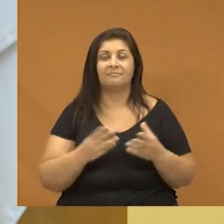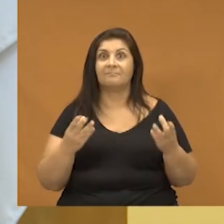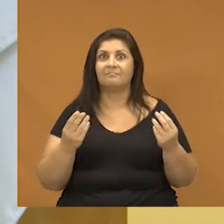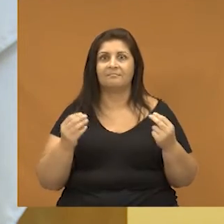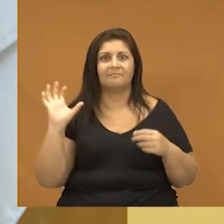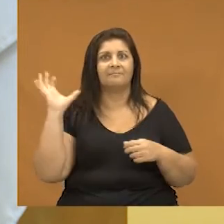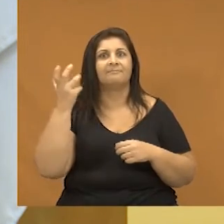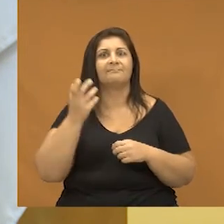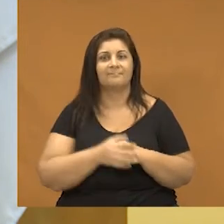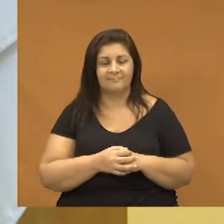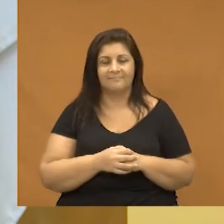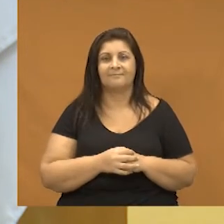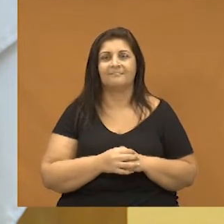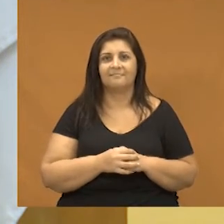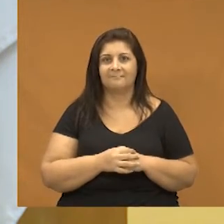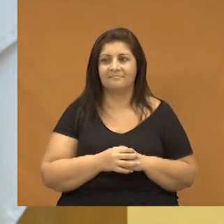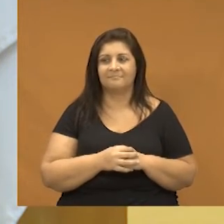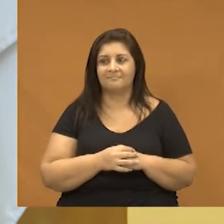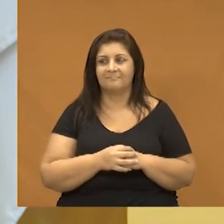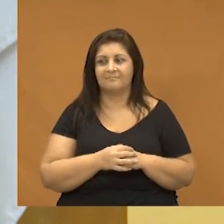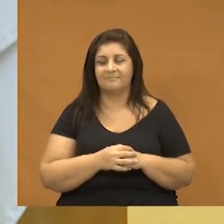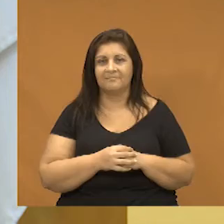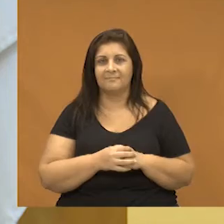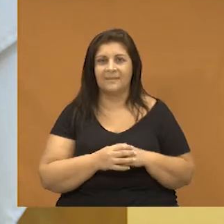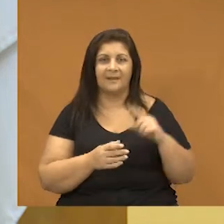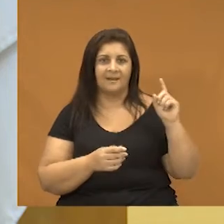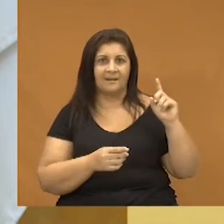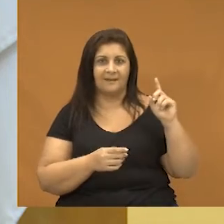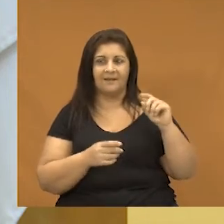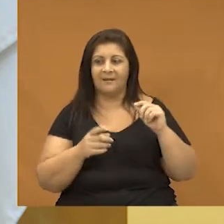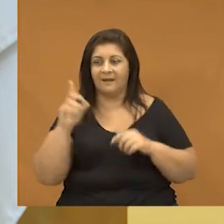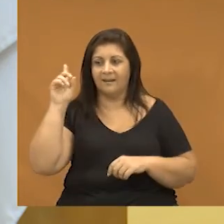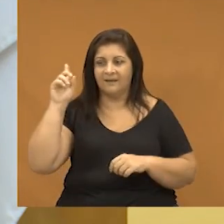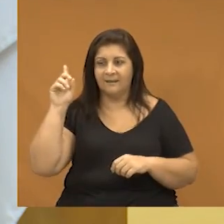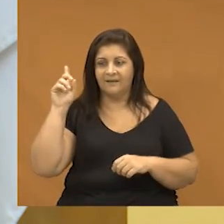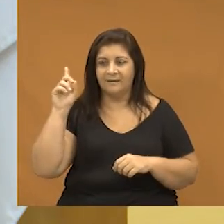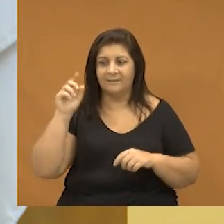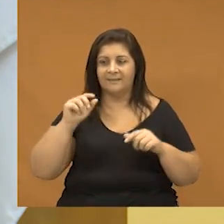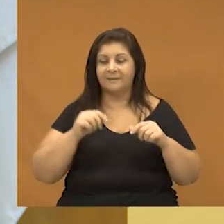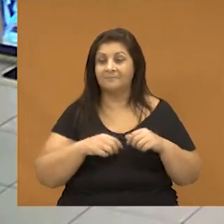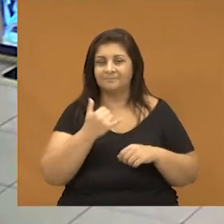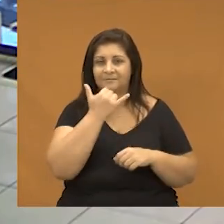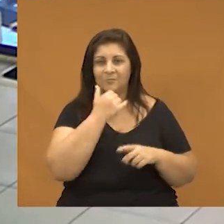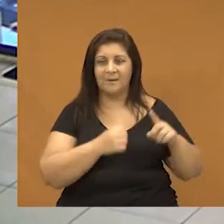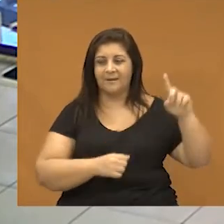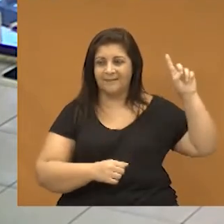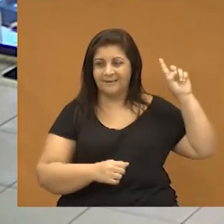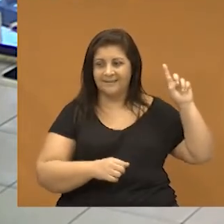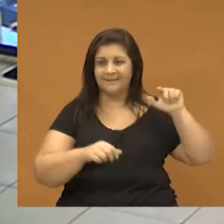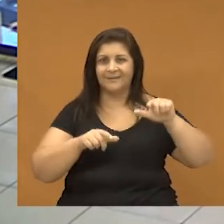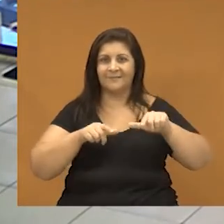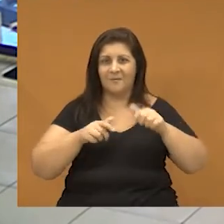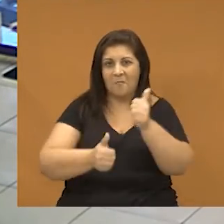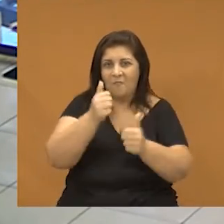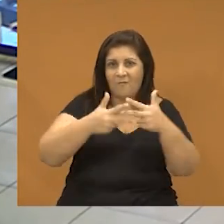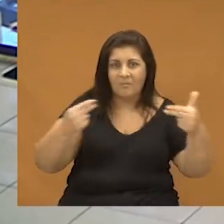isso, né? Esses dias mesmo eu estava jogando bola aqui no campo do Santa Rita e aconteceu um acidente com